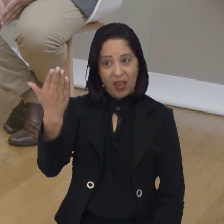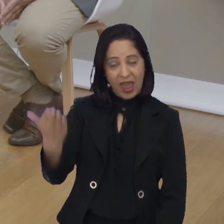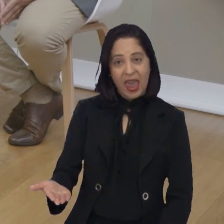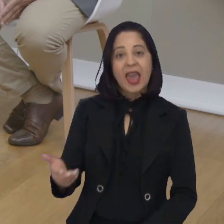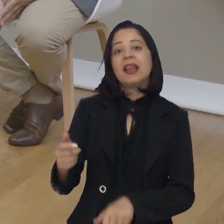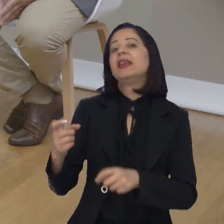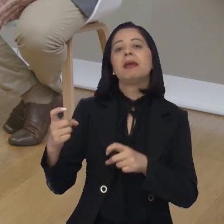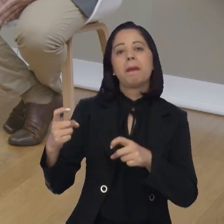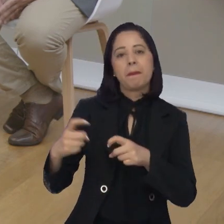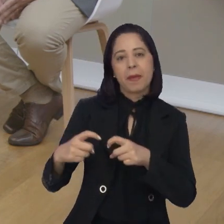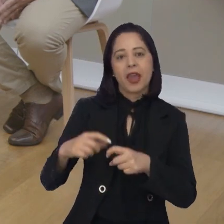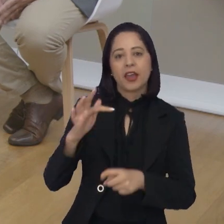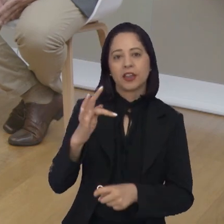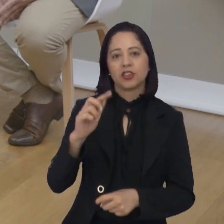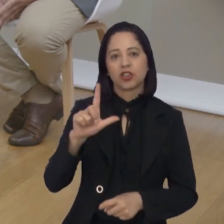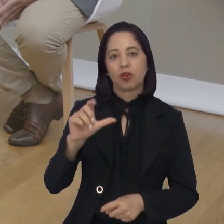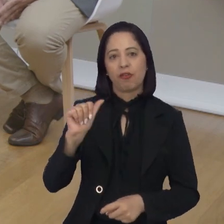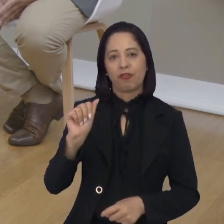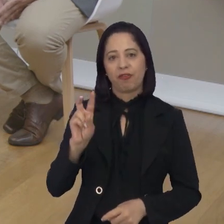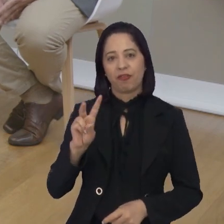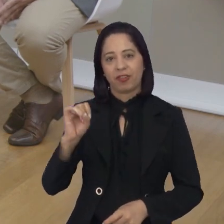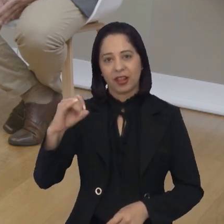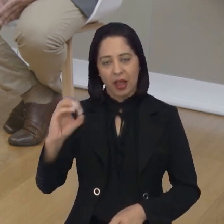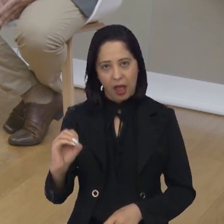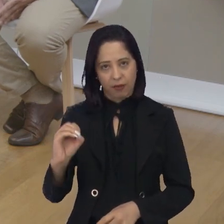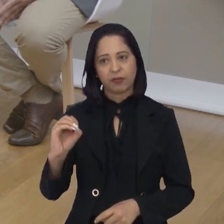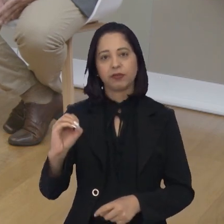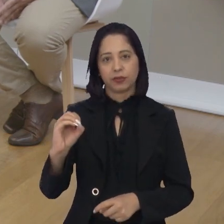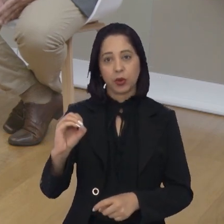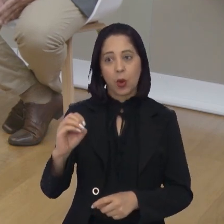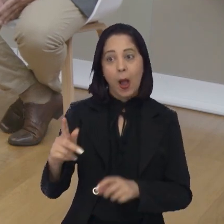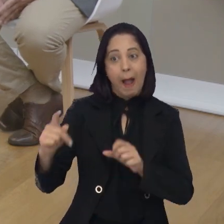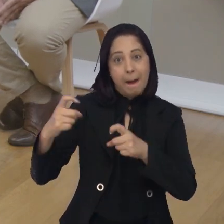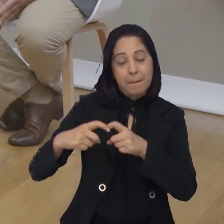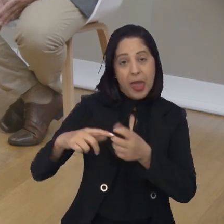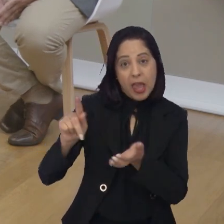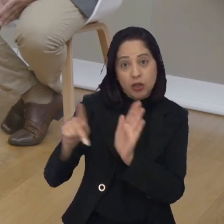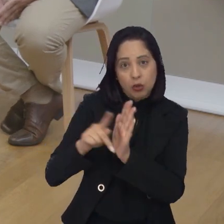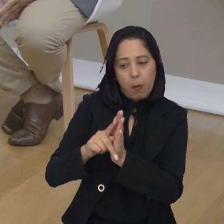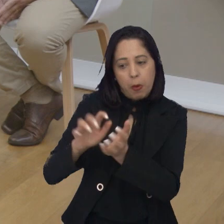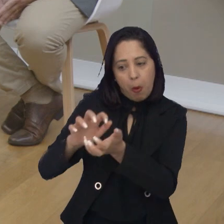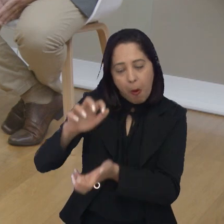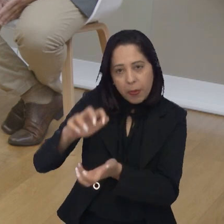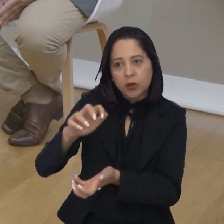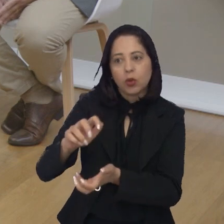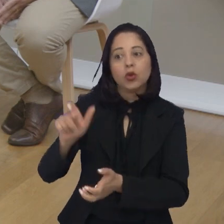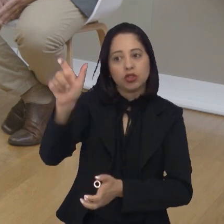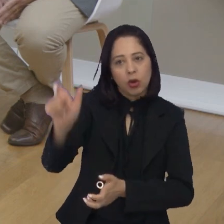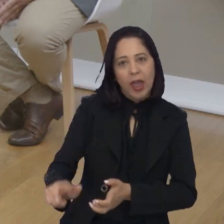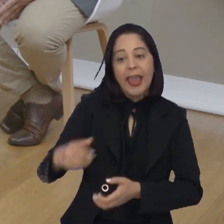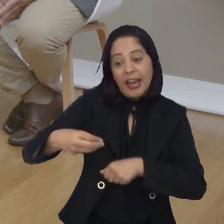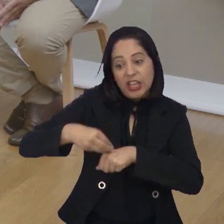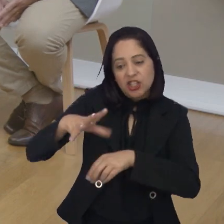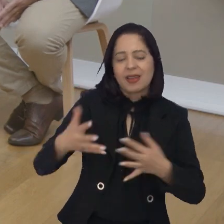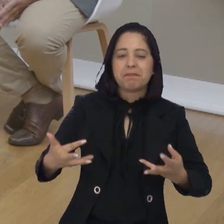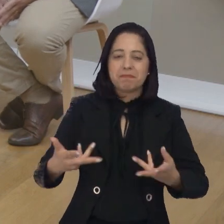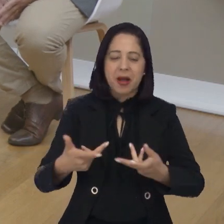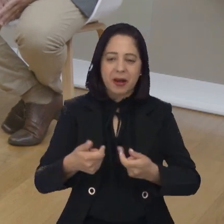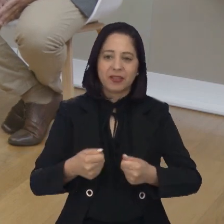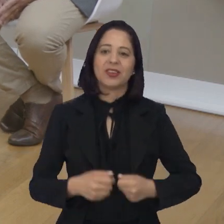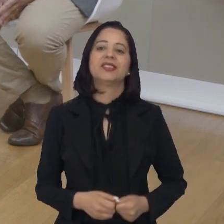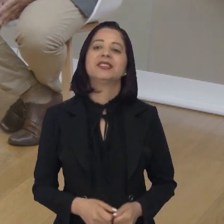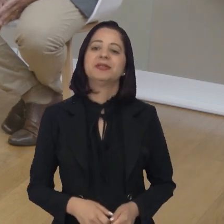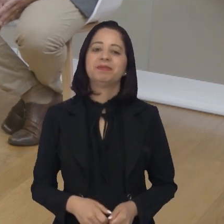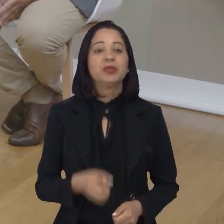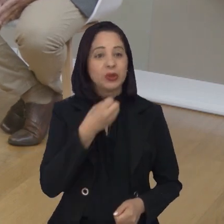Flávio Jambo, que é pós-graduado em geriatria e medicina intensiva. Doutor, tudo bem? Tudo bom, muito